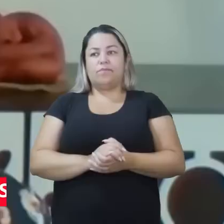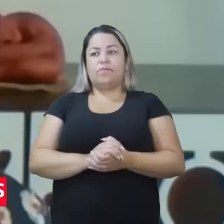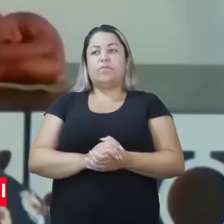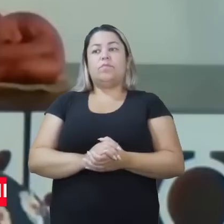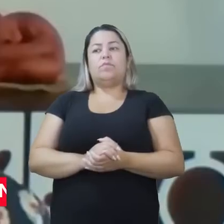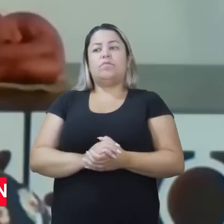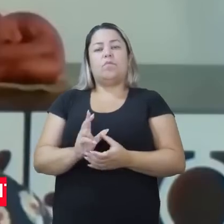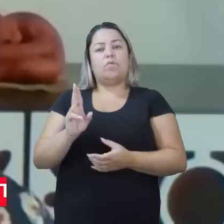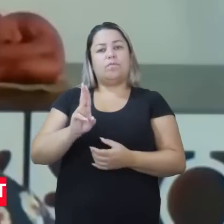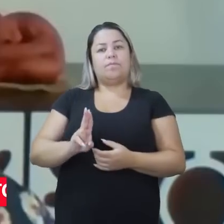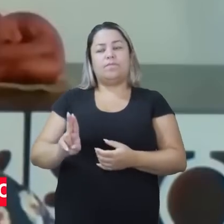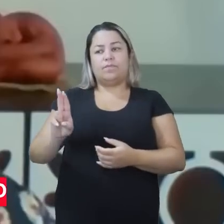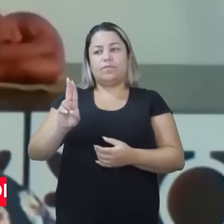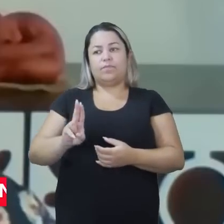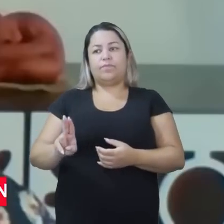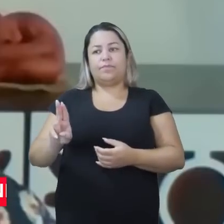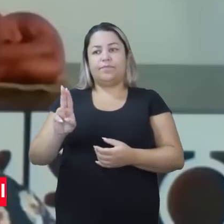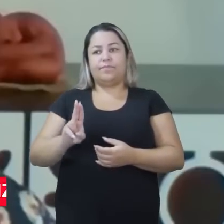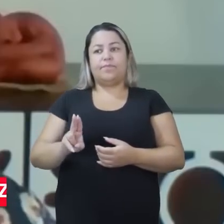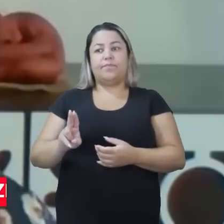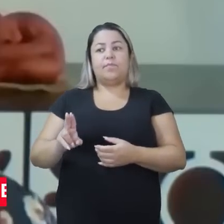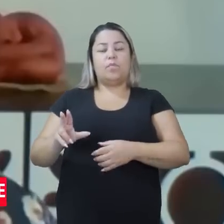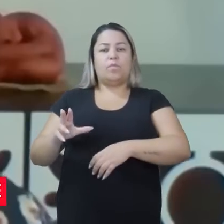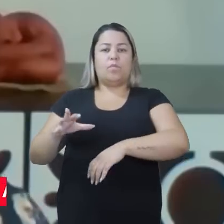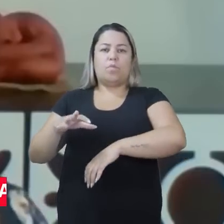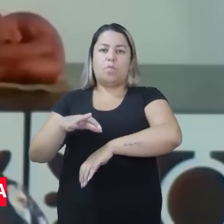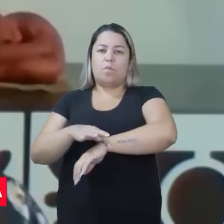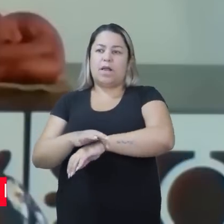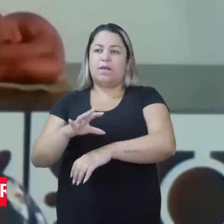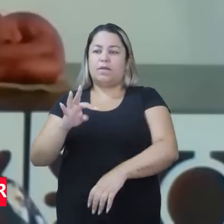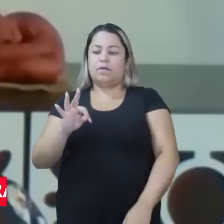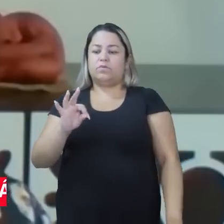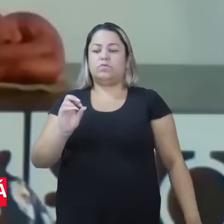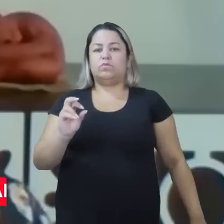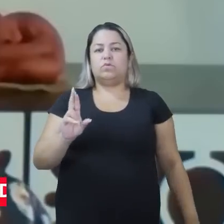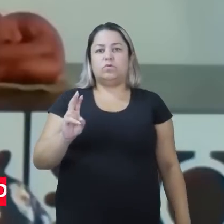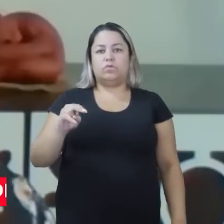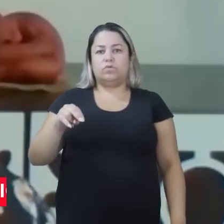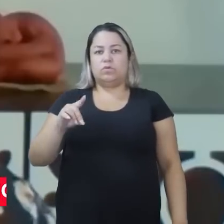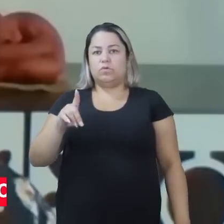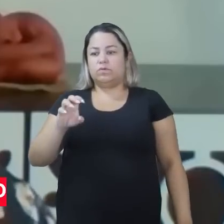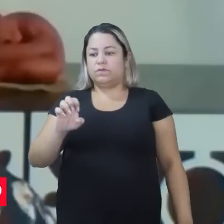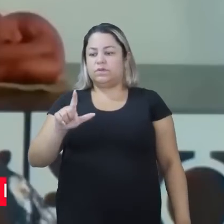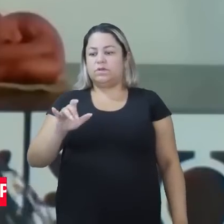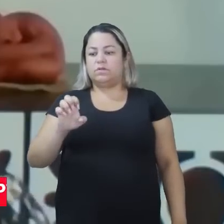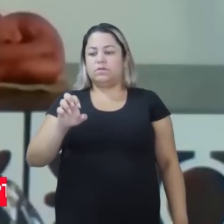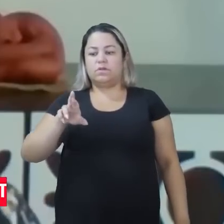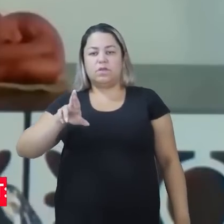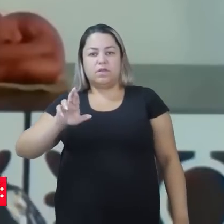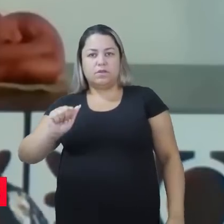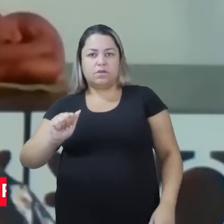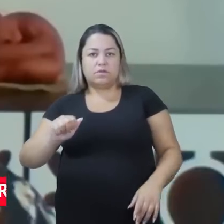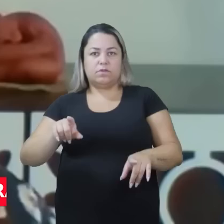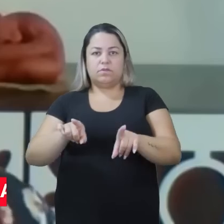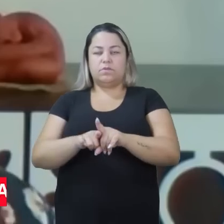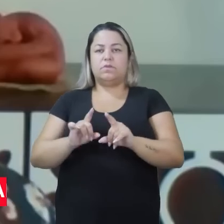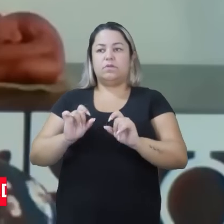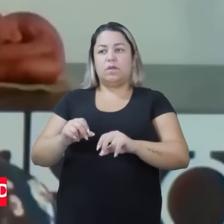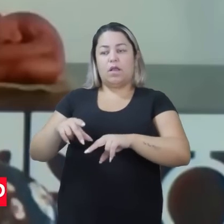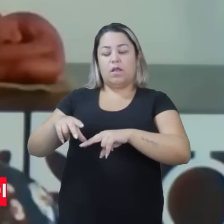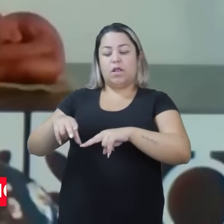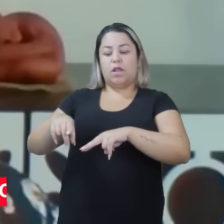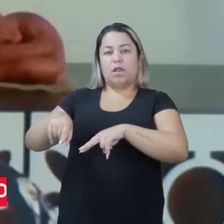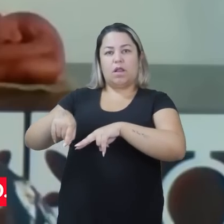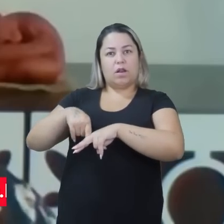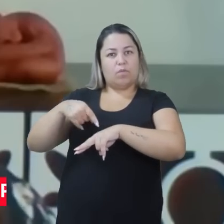Acho que no caso dela, ela usaria uma tornozeleira eletrônica, eu agora não tenho muita certeza. Enfim, penas alternativas à pena